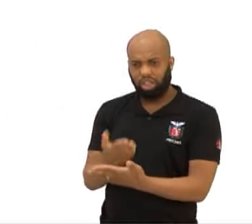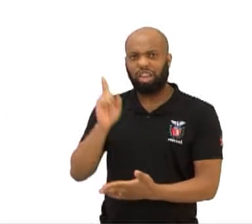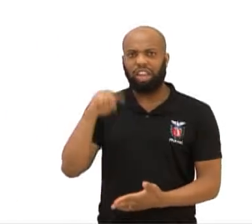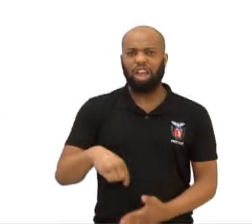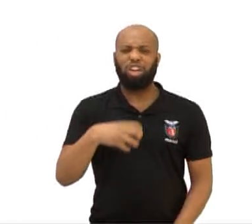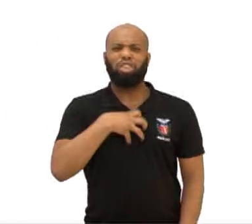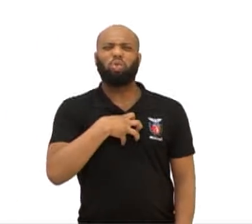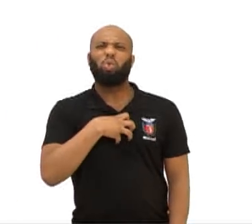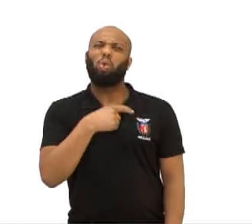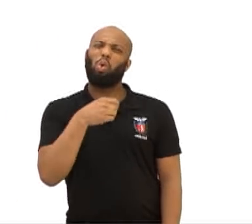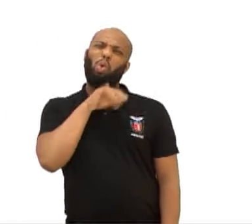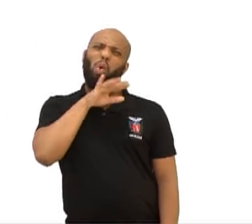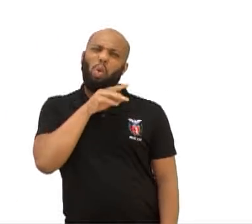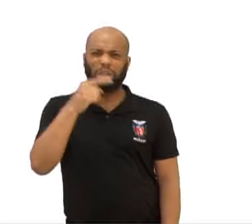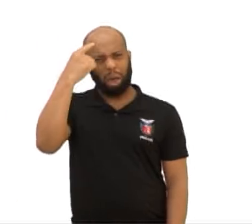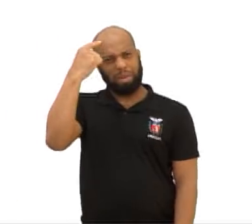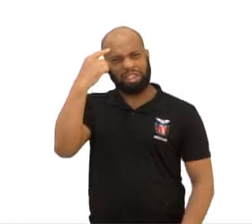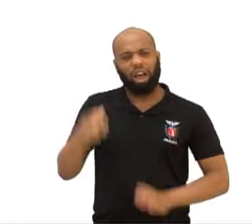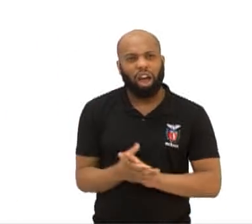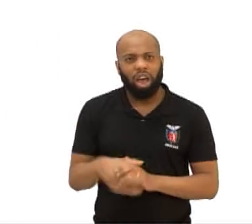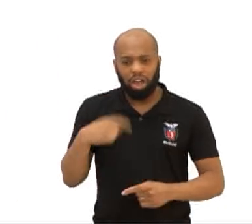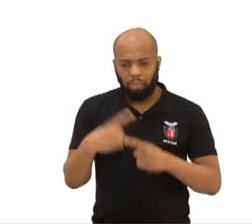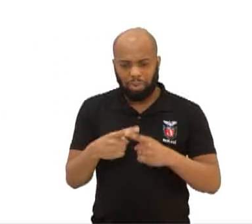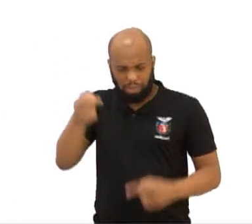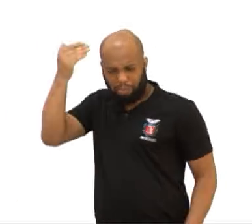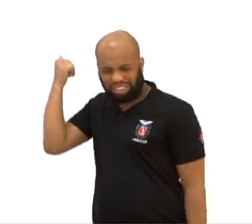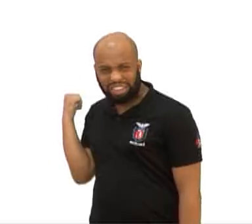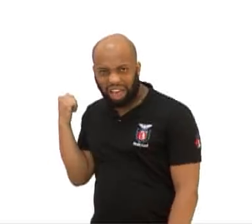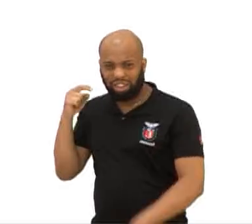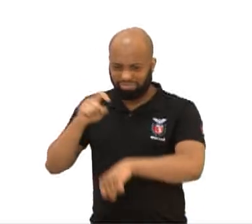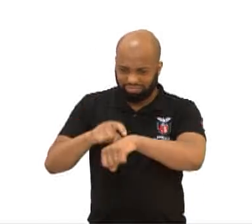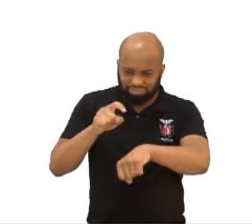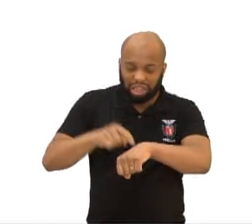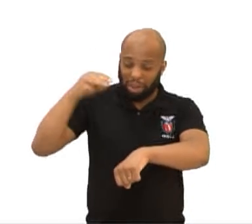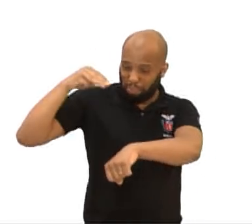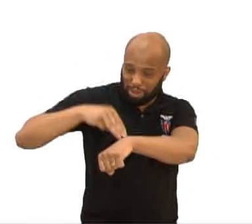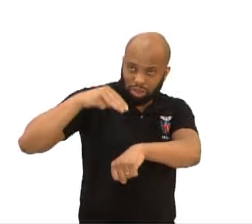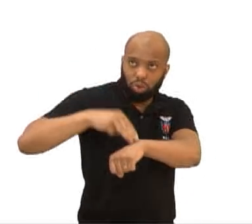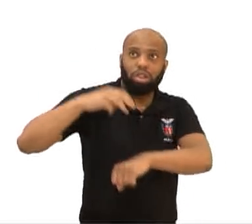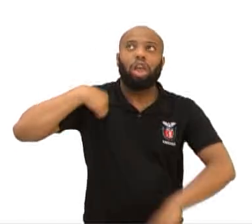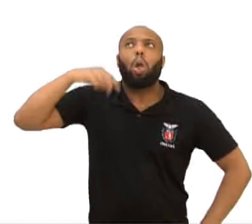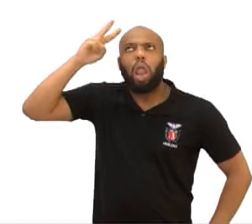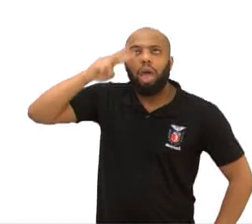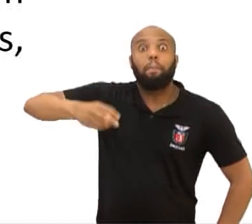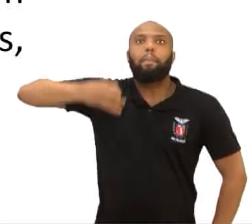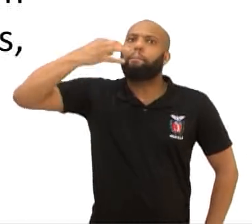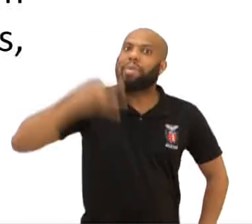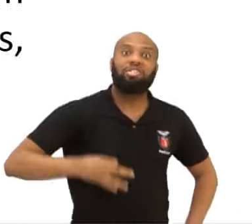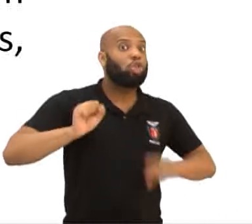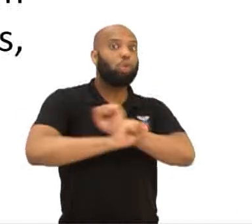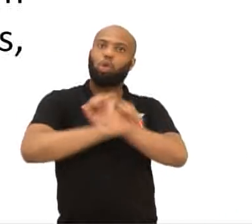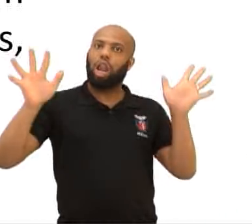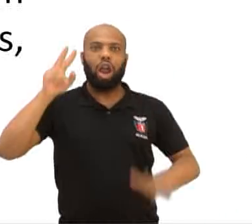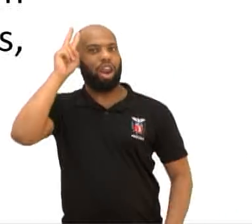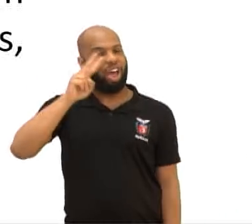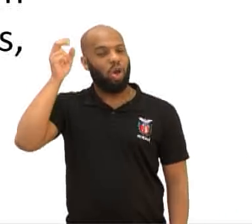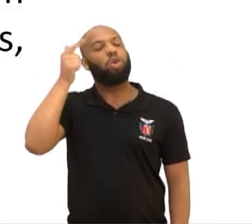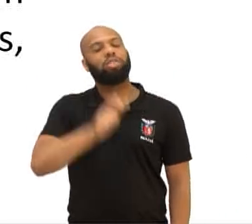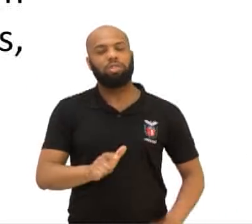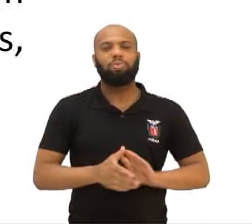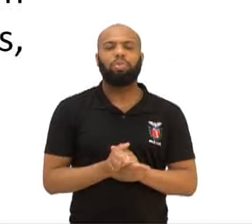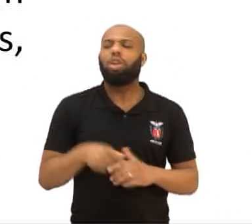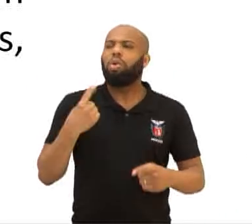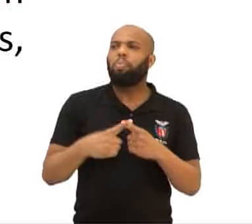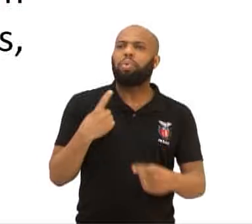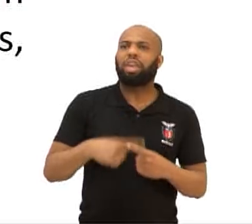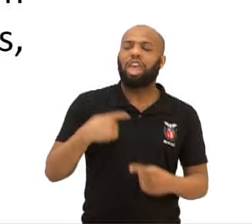péssima cabeça. Mas daquela hora antiga, daqueles minutos, lembro-me perfeitamente. Achava-me